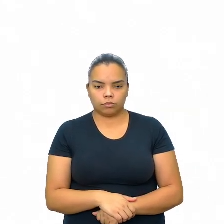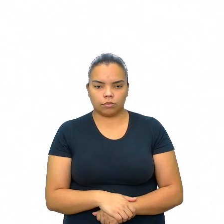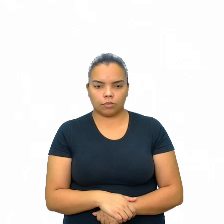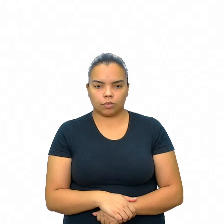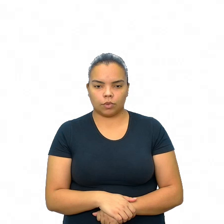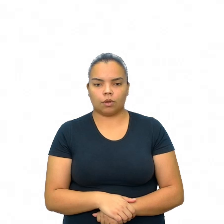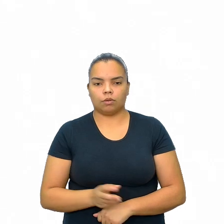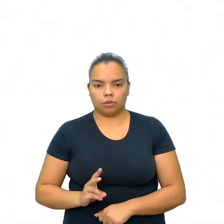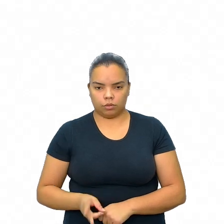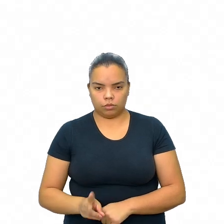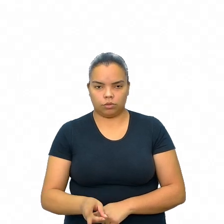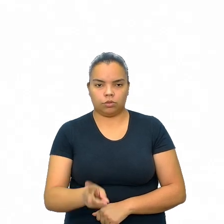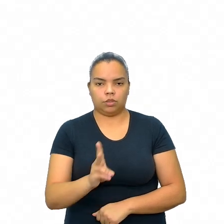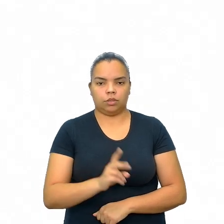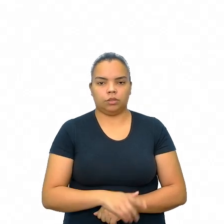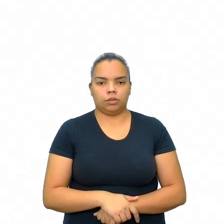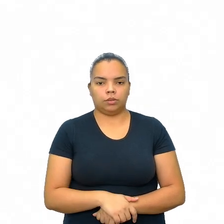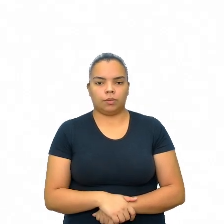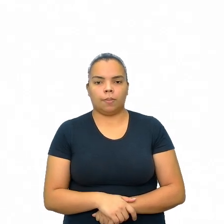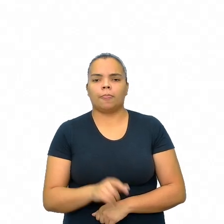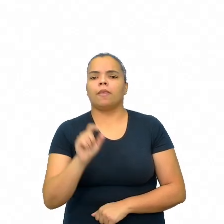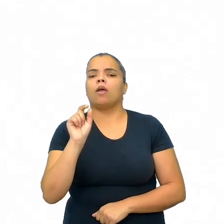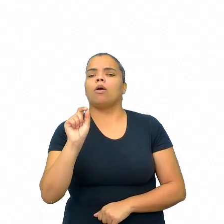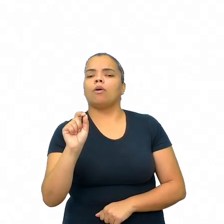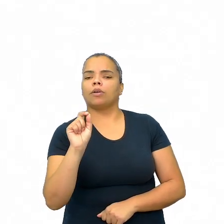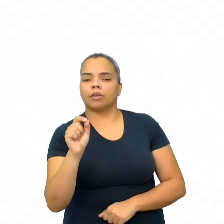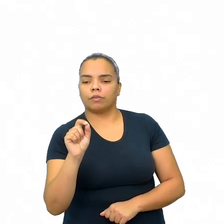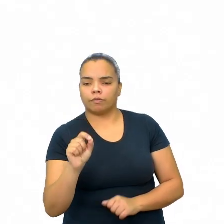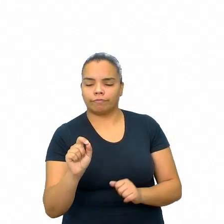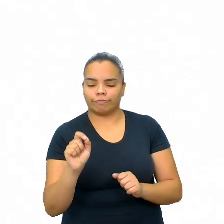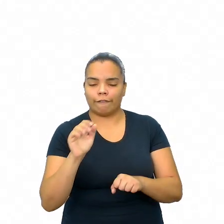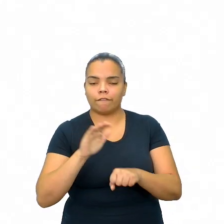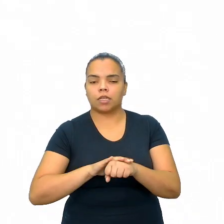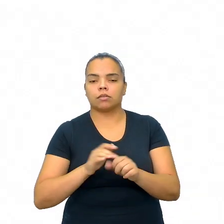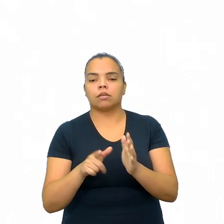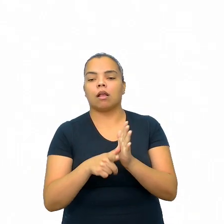Vamos lá. O que fazer antes, né?